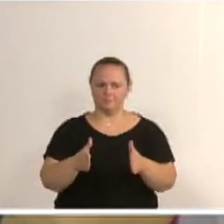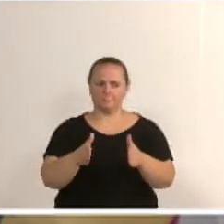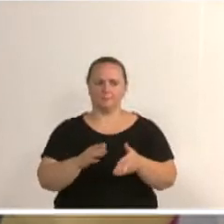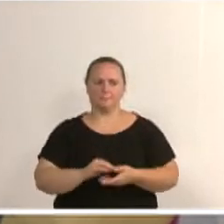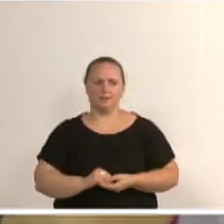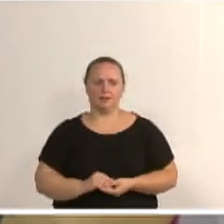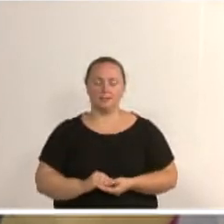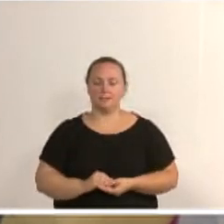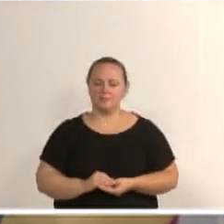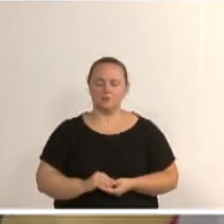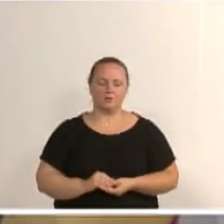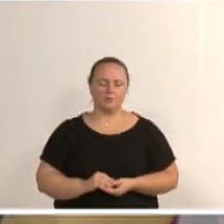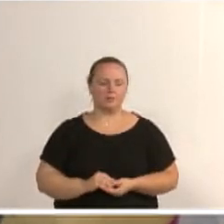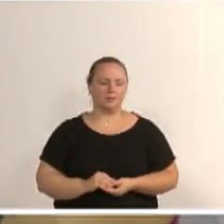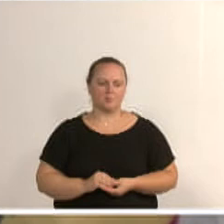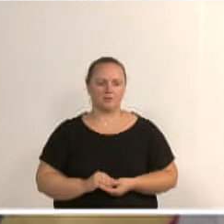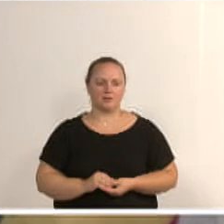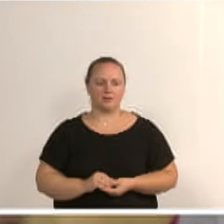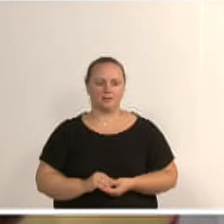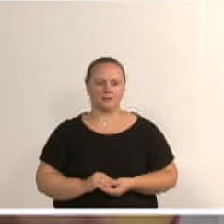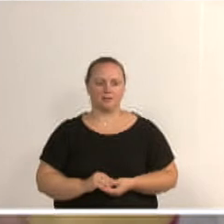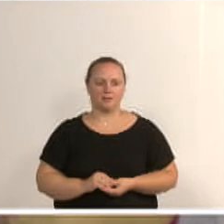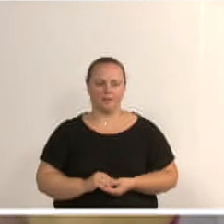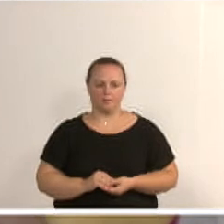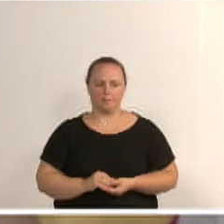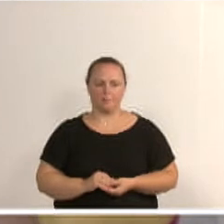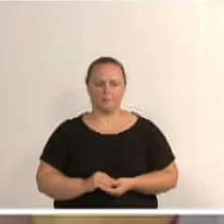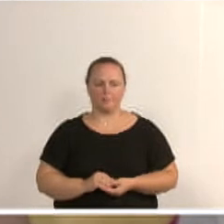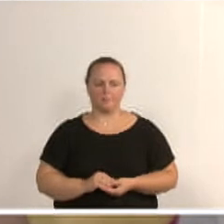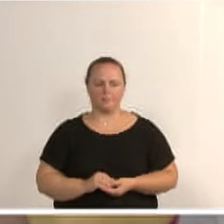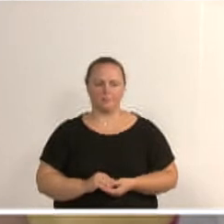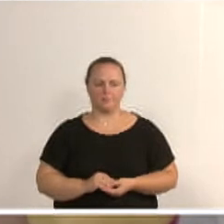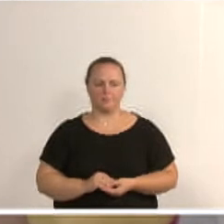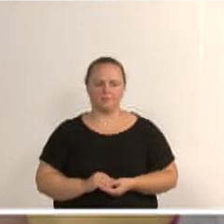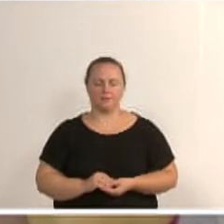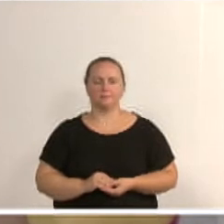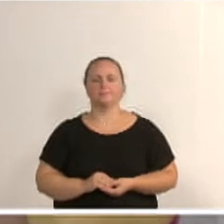eu repito a pergunta do vereador Ito, por que não está aqui? Enfim,